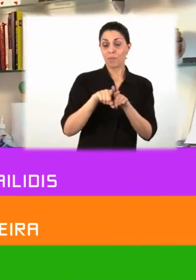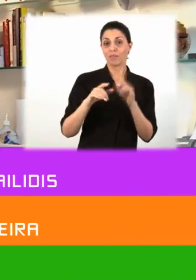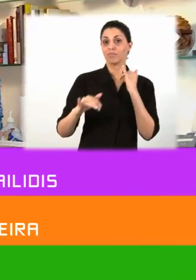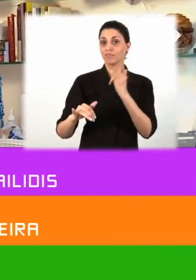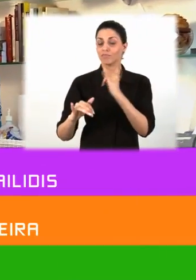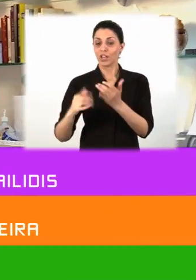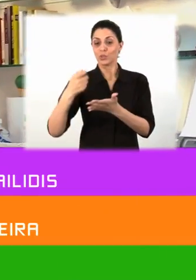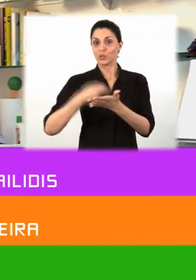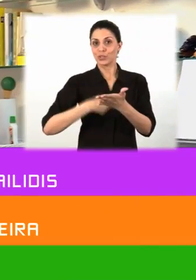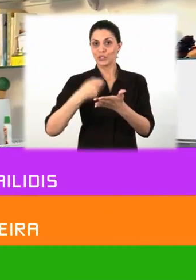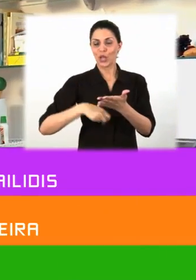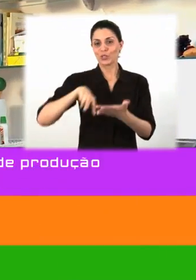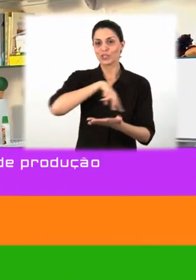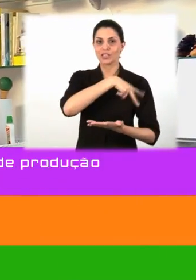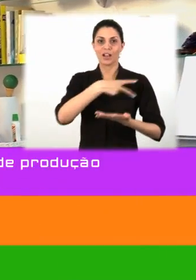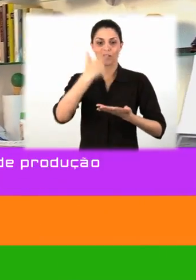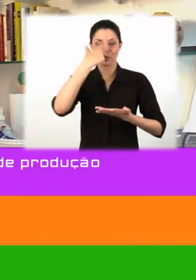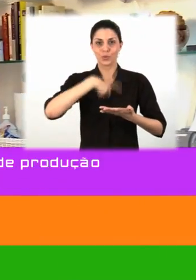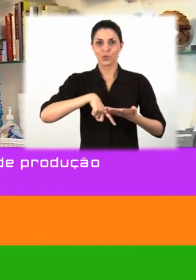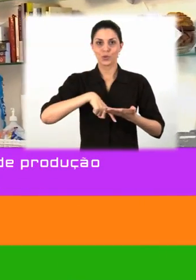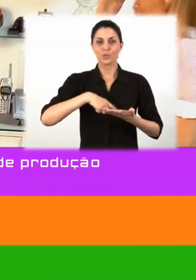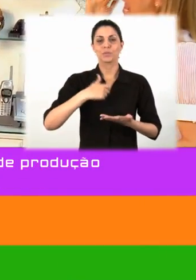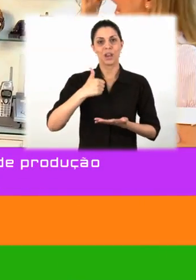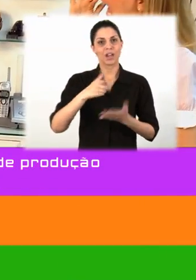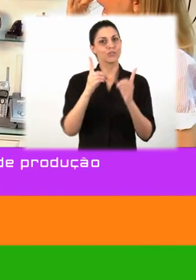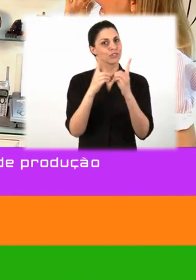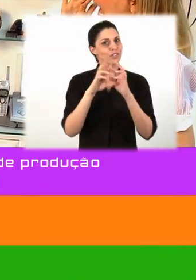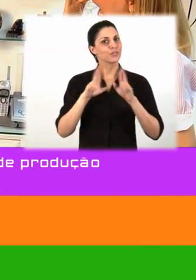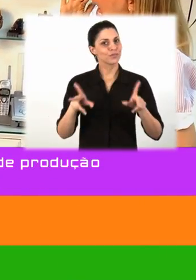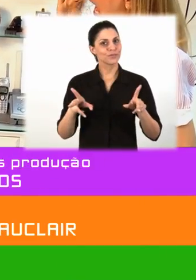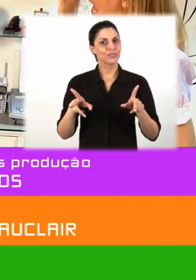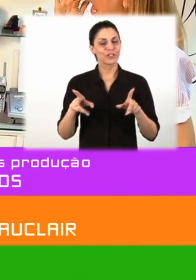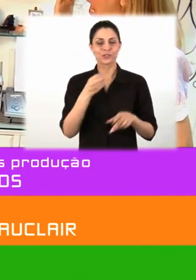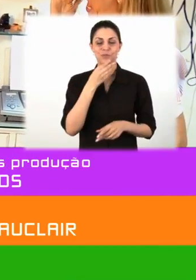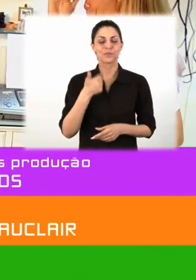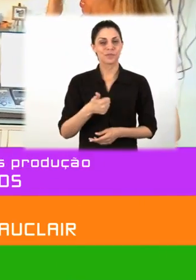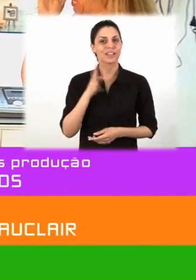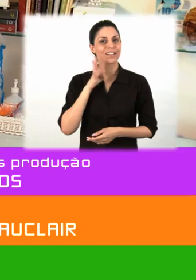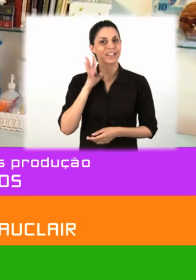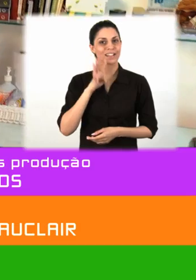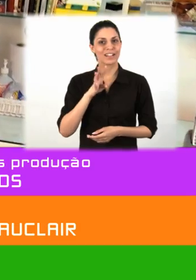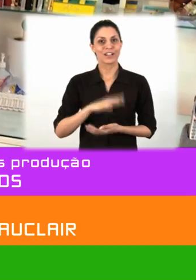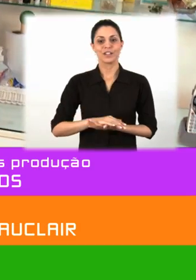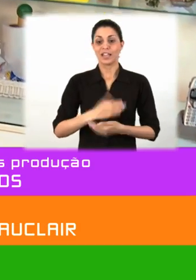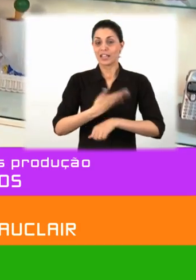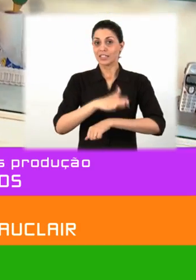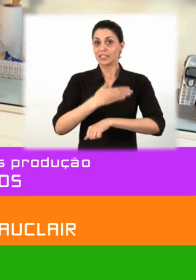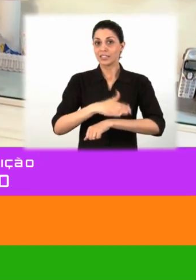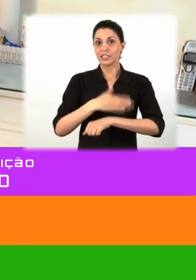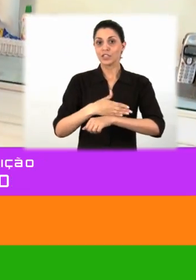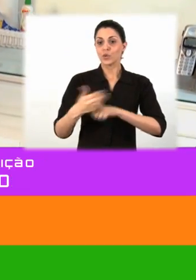ia falando já o texto e já fazendo dancinha com o corpo. Legal, uma didática diferente. Achei bem legal. Teve até um exercício que ela